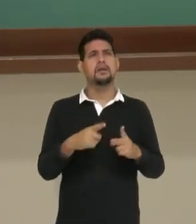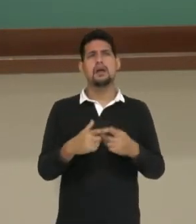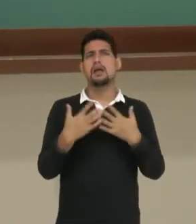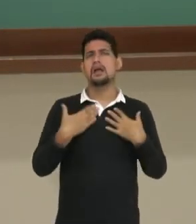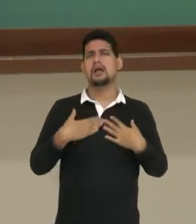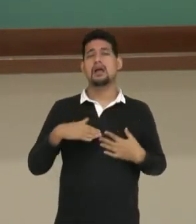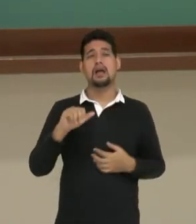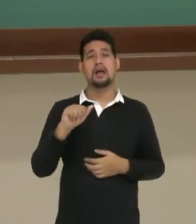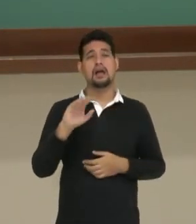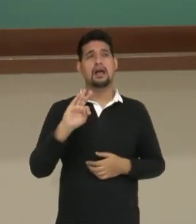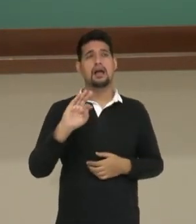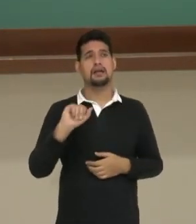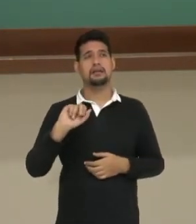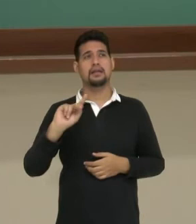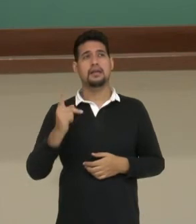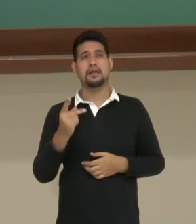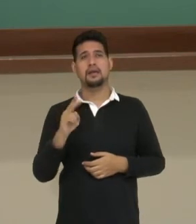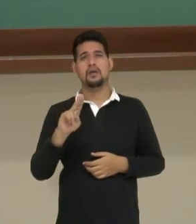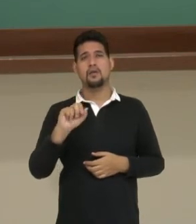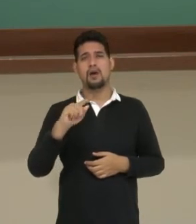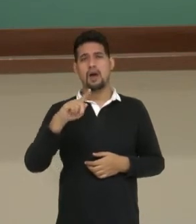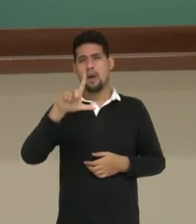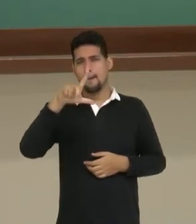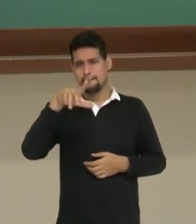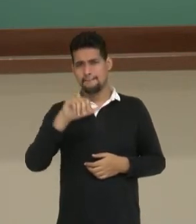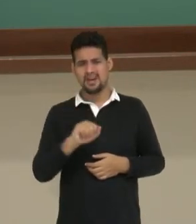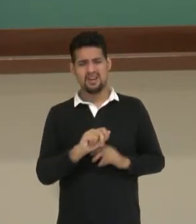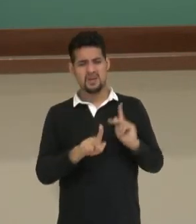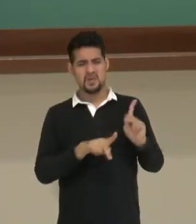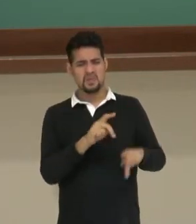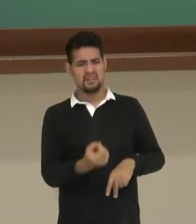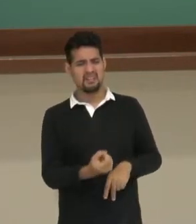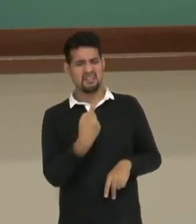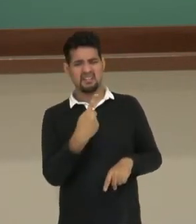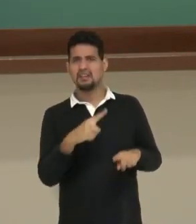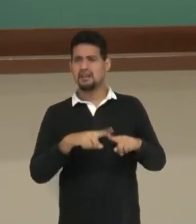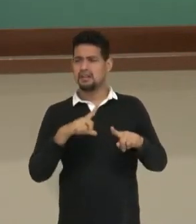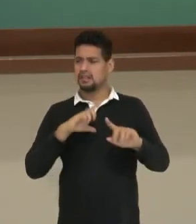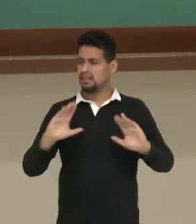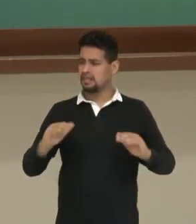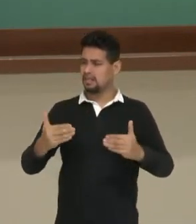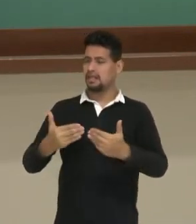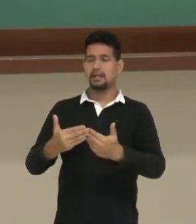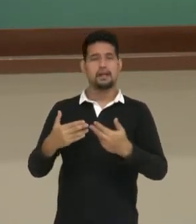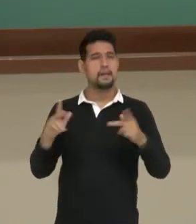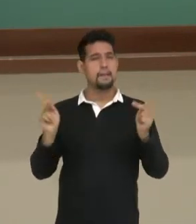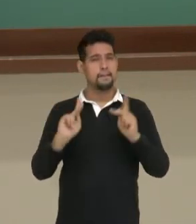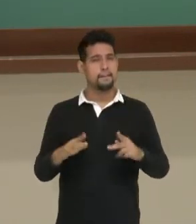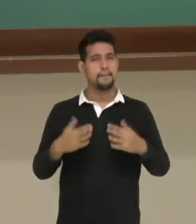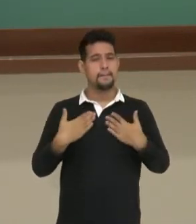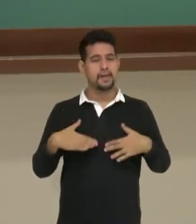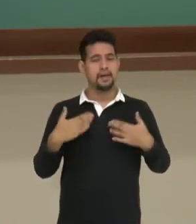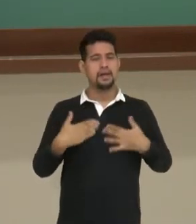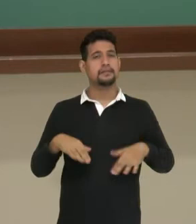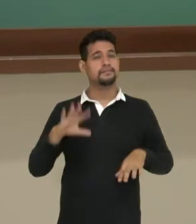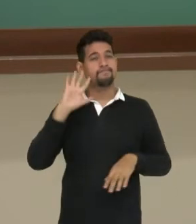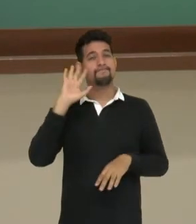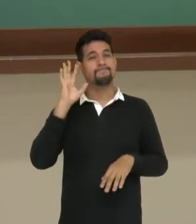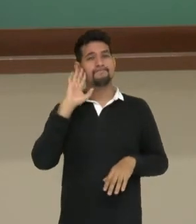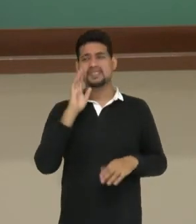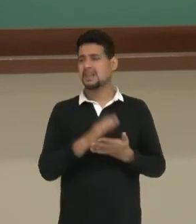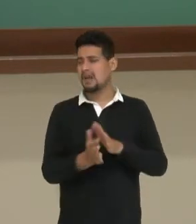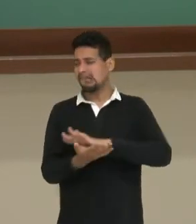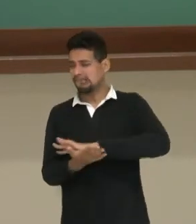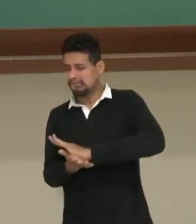pacífica, né? É um povo estranho, mas recebeu eles de forma pacífica. Quem causou uma